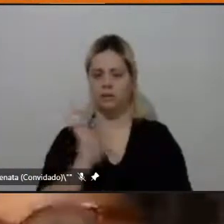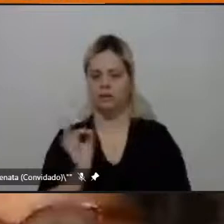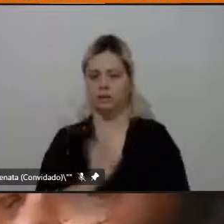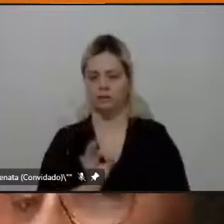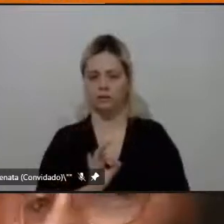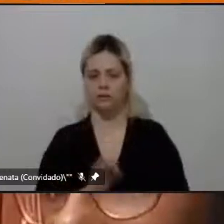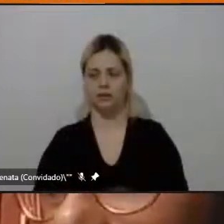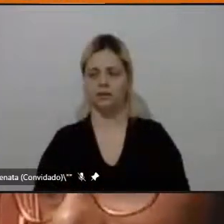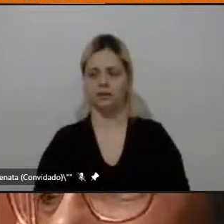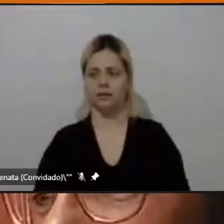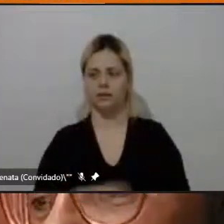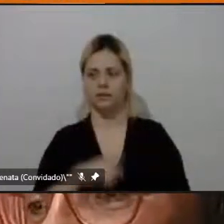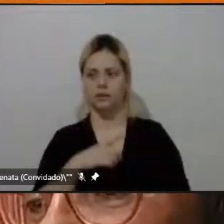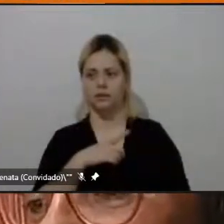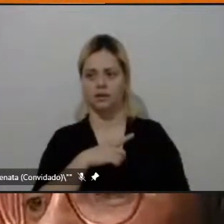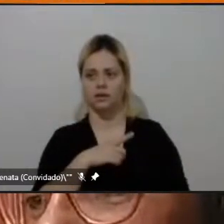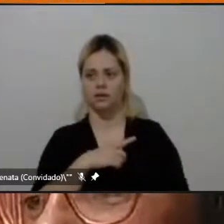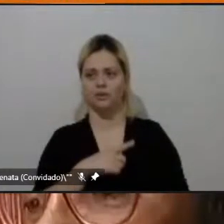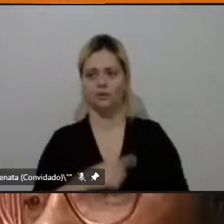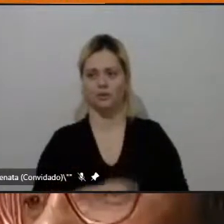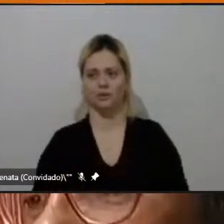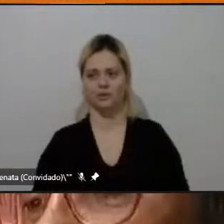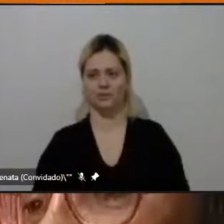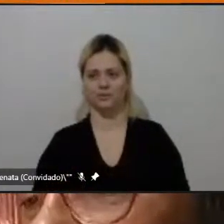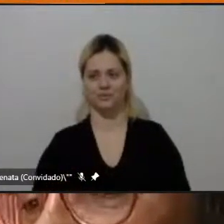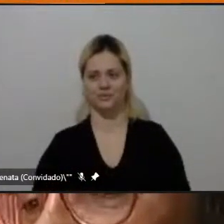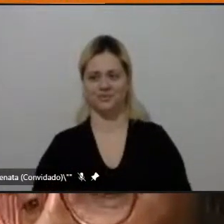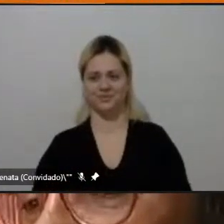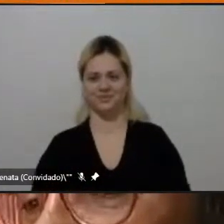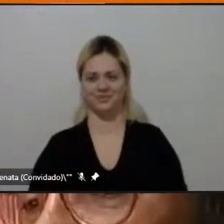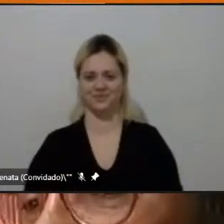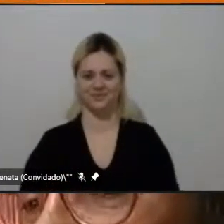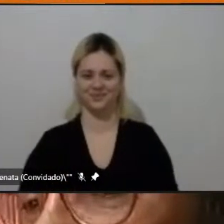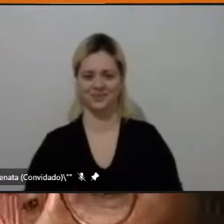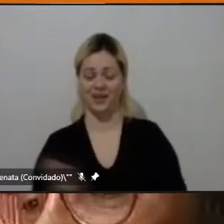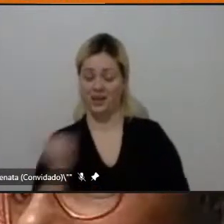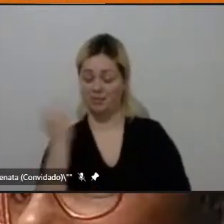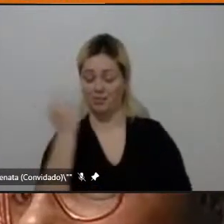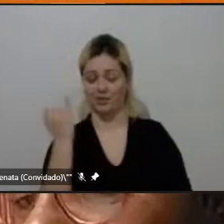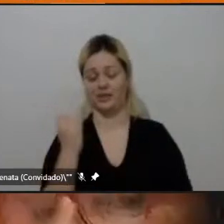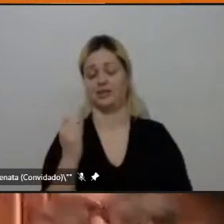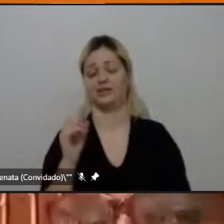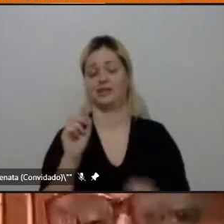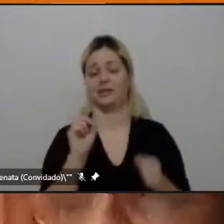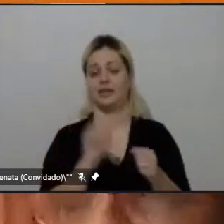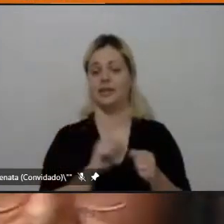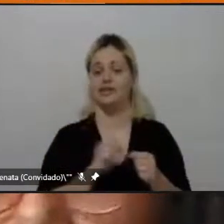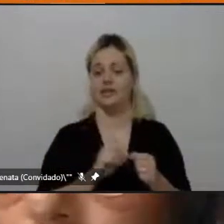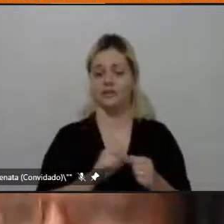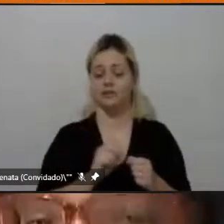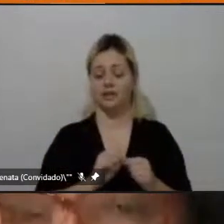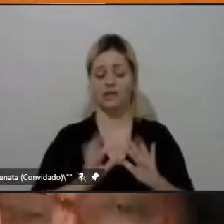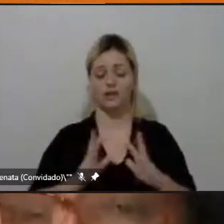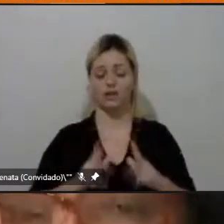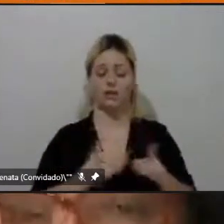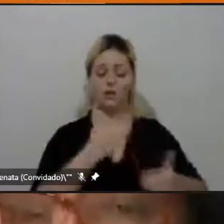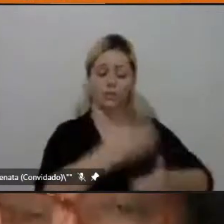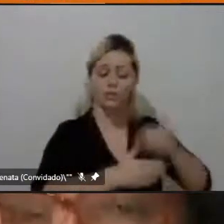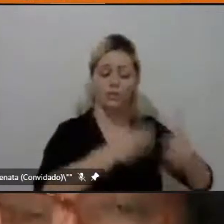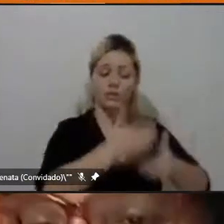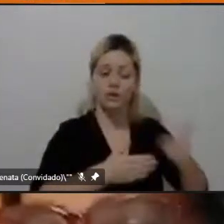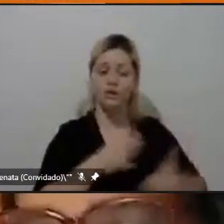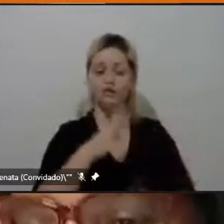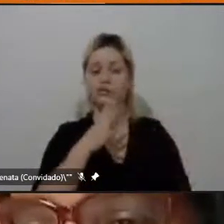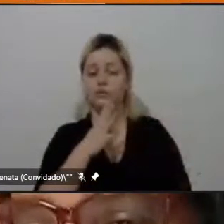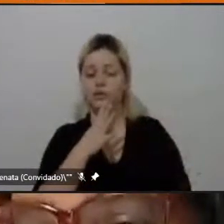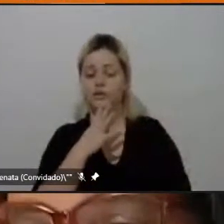domínio sobre o tema, então, para mim, é super importante fazer esse processo de conhecimento.